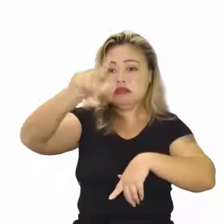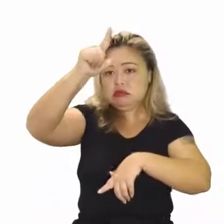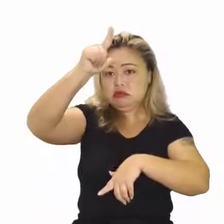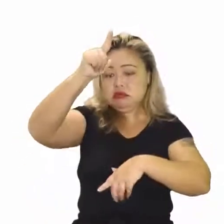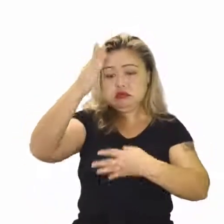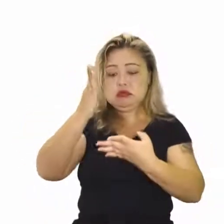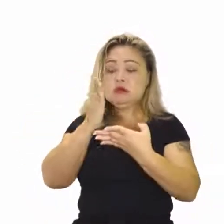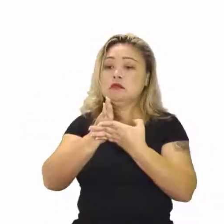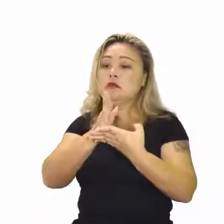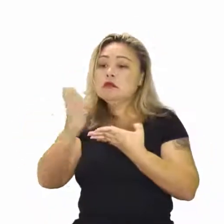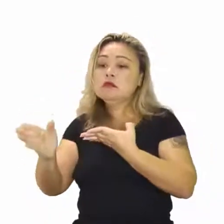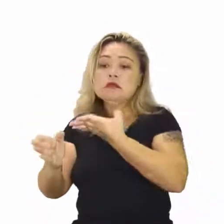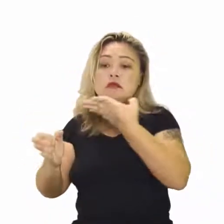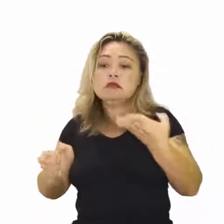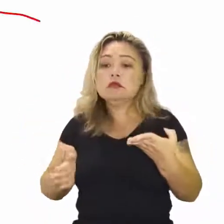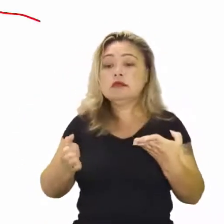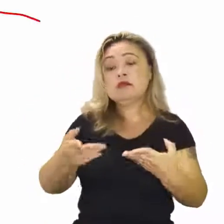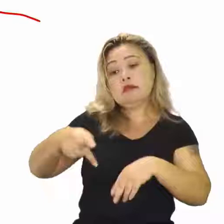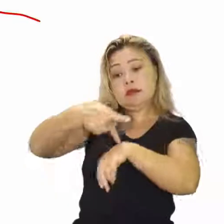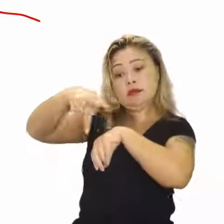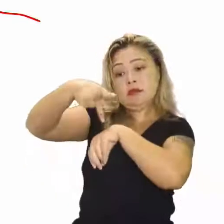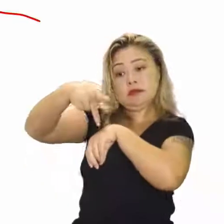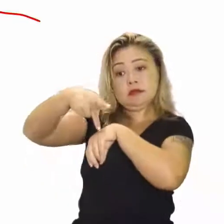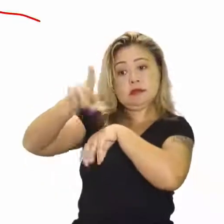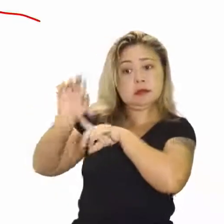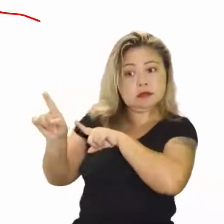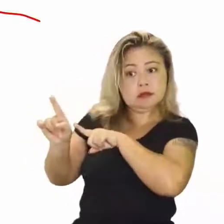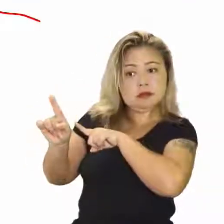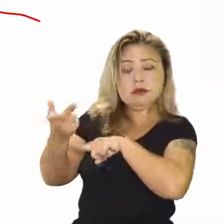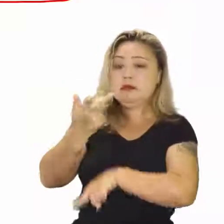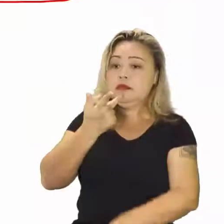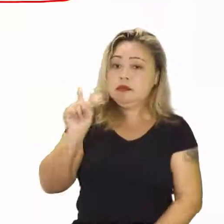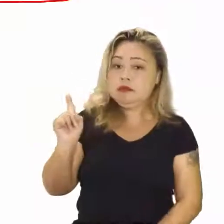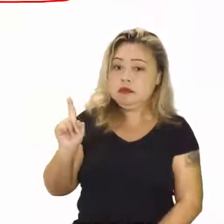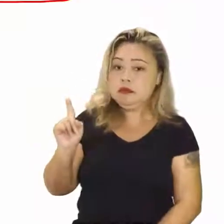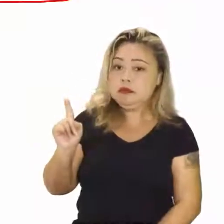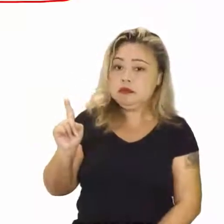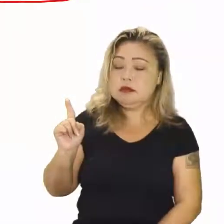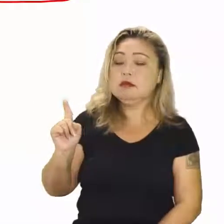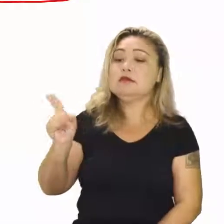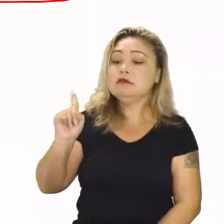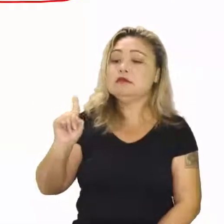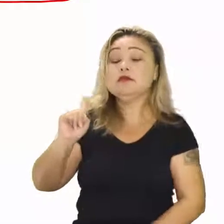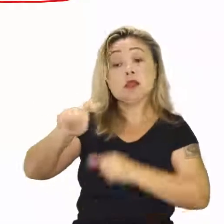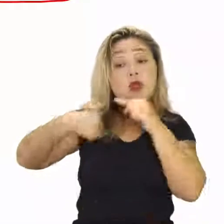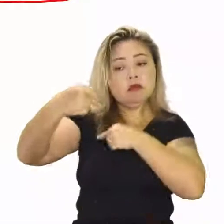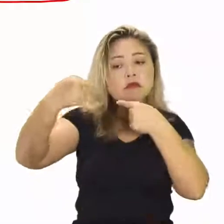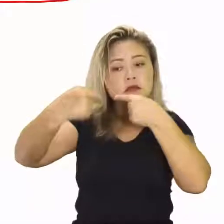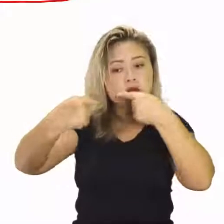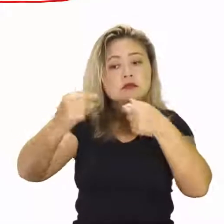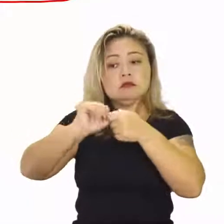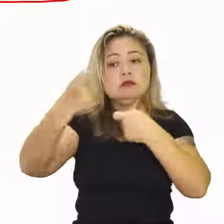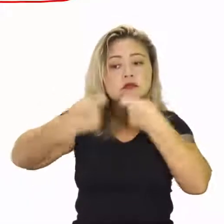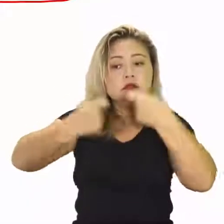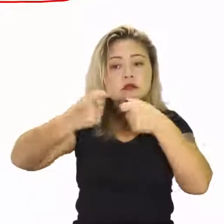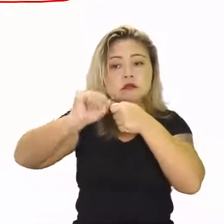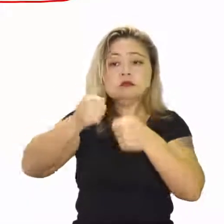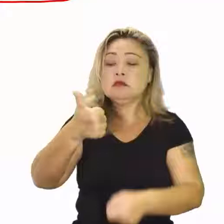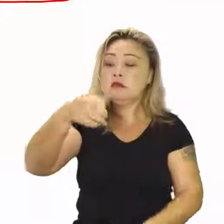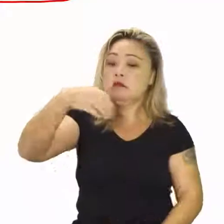dividido em 2 países. Aqui nós estamos falando aqui no pós-guerra, nós estamos falando